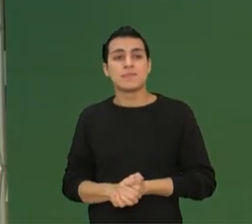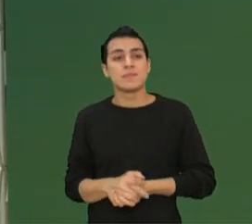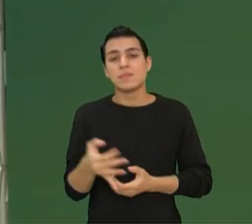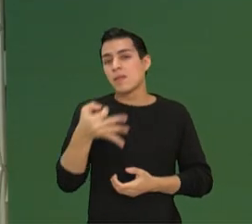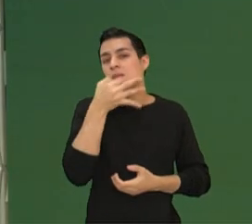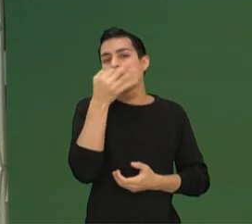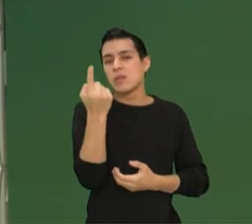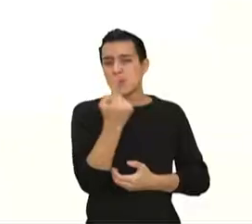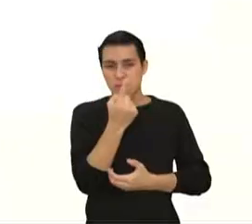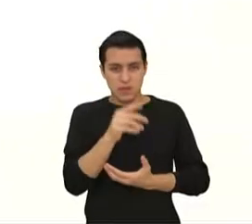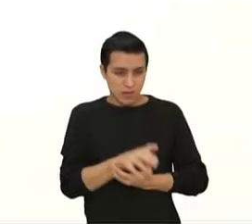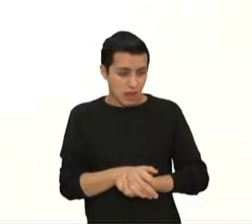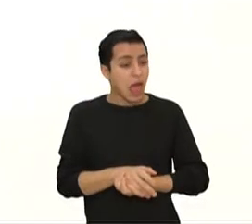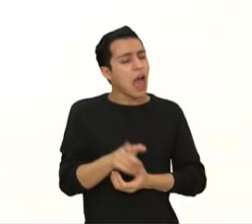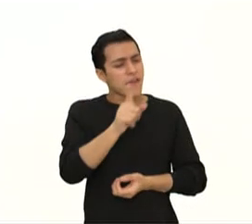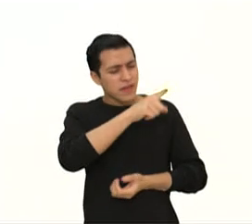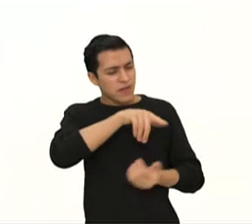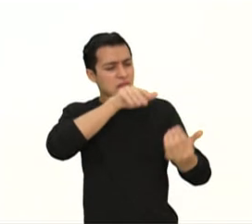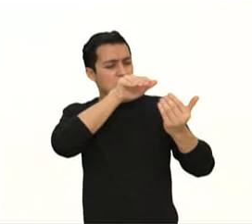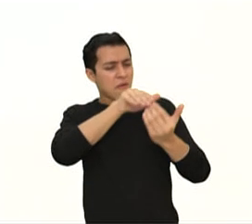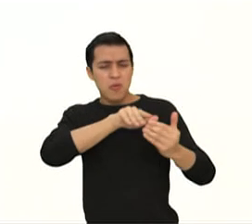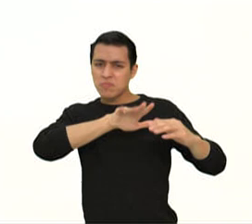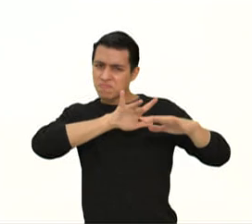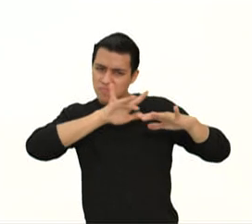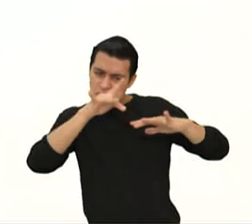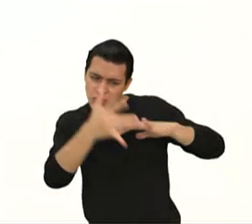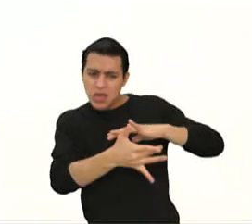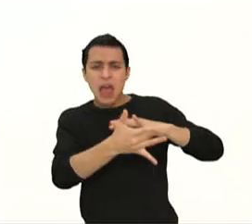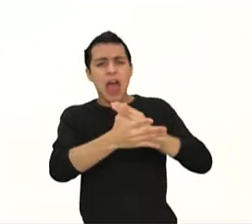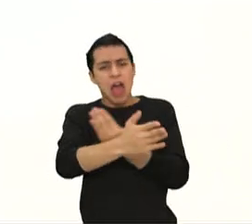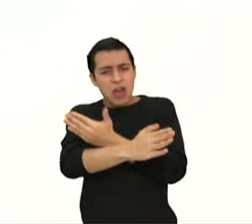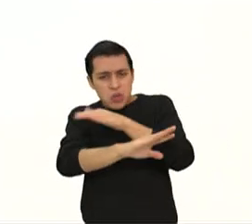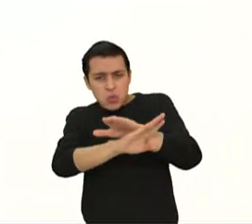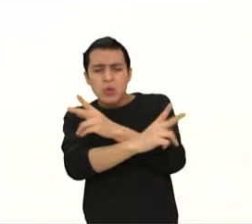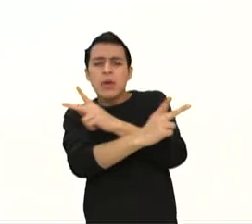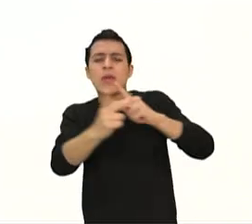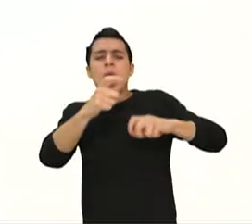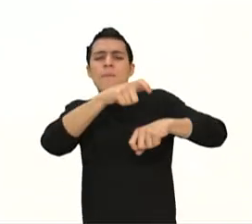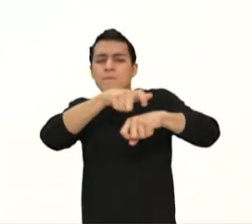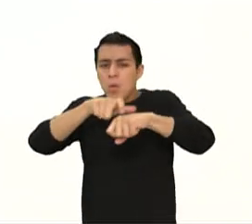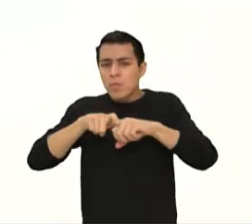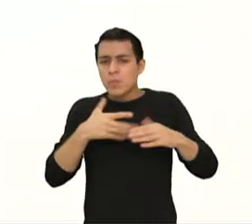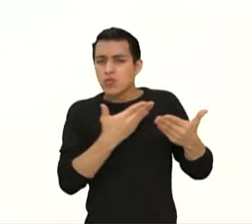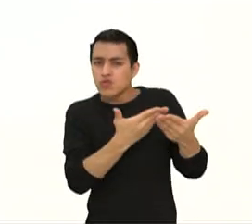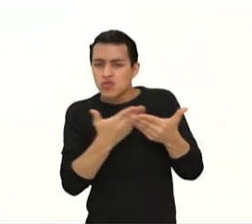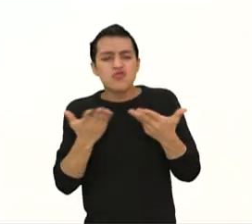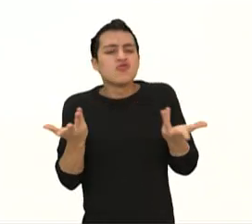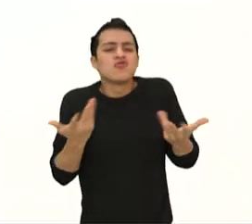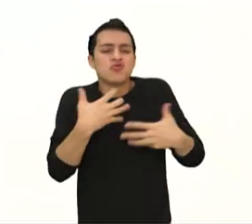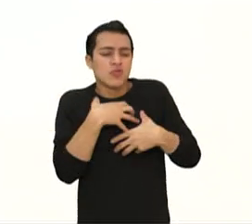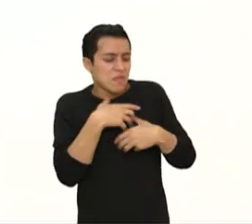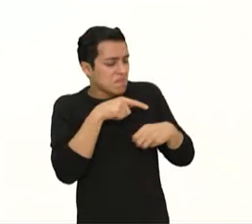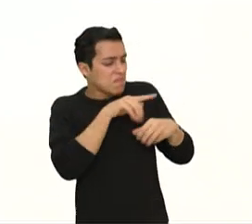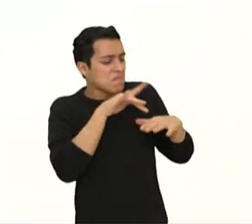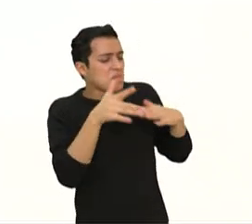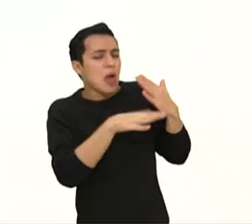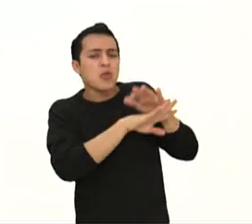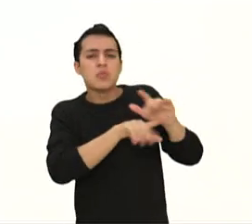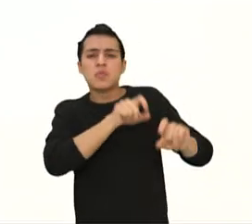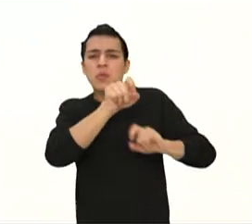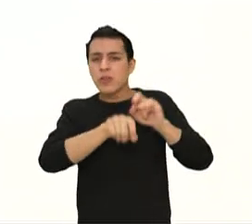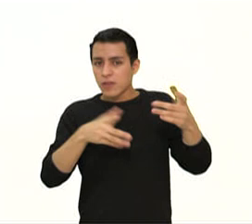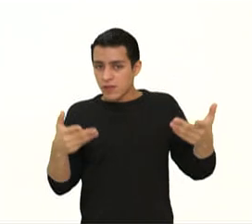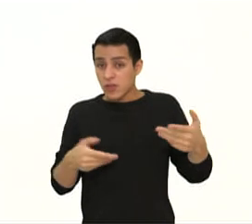Sugestão número 1. Você concorda que as redes sociais colaboram com seus momentos de estudo? De que forma? Sugestão